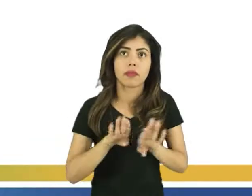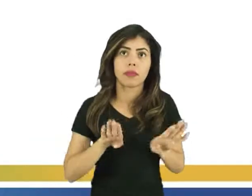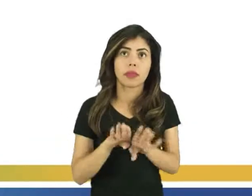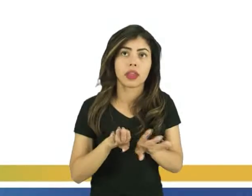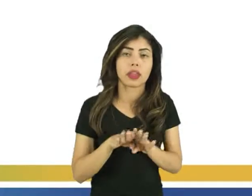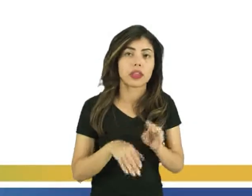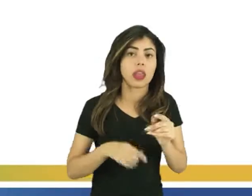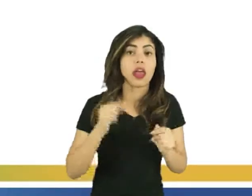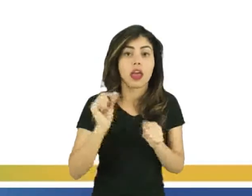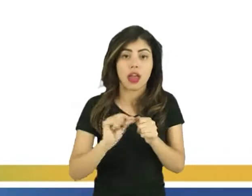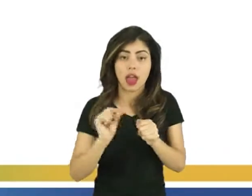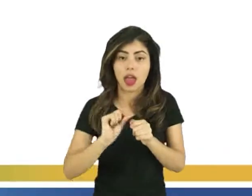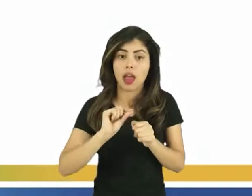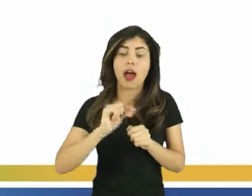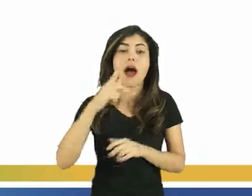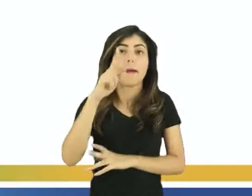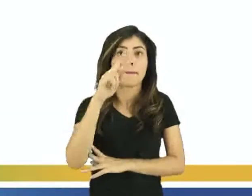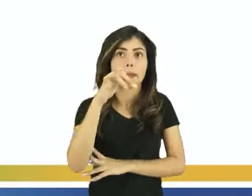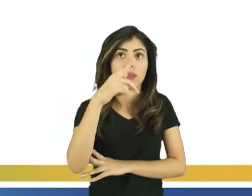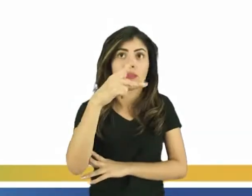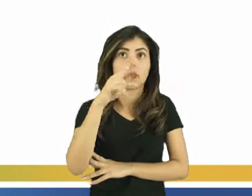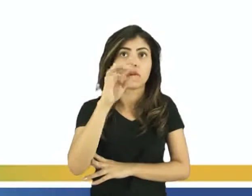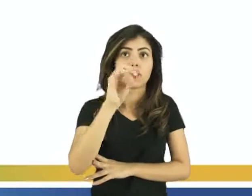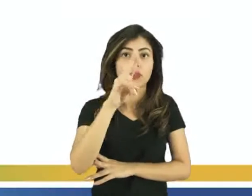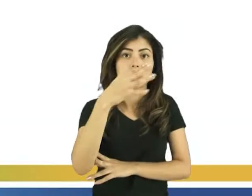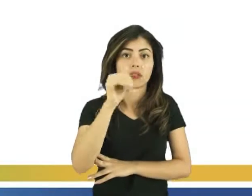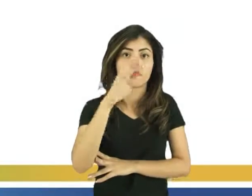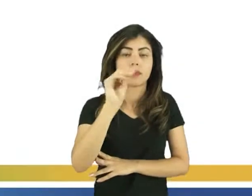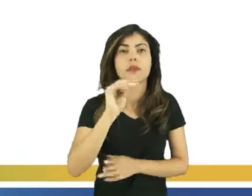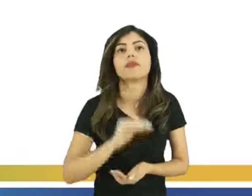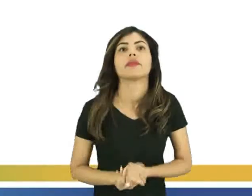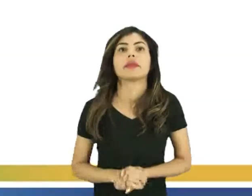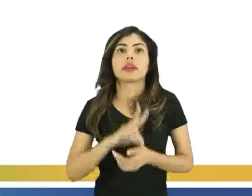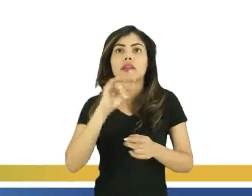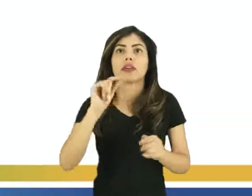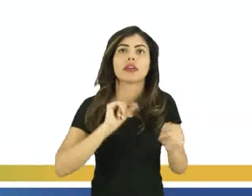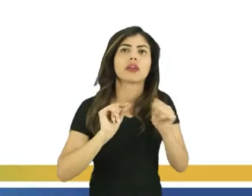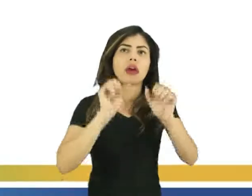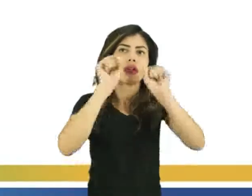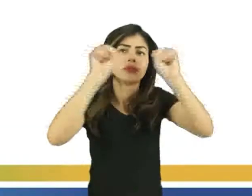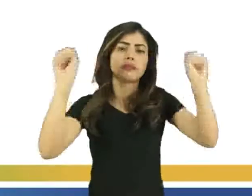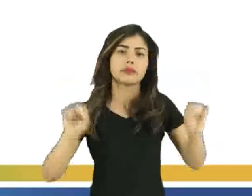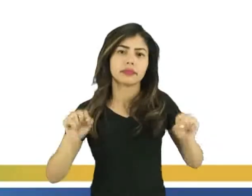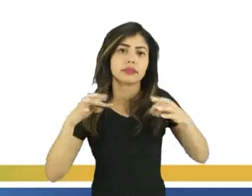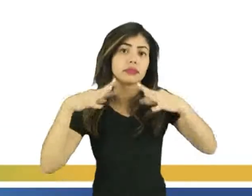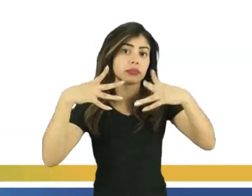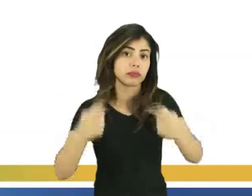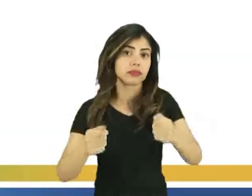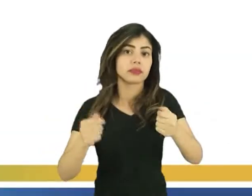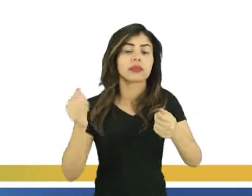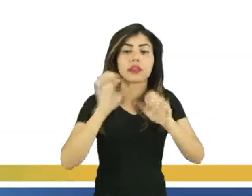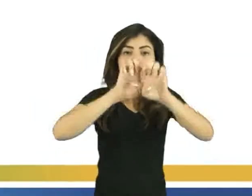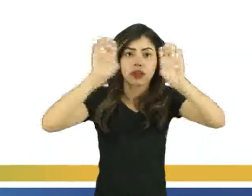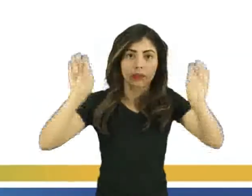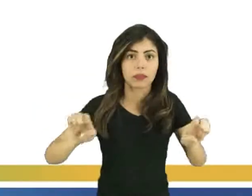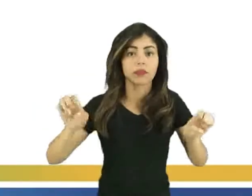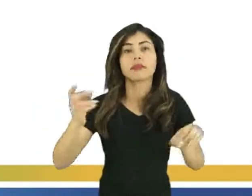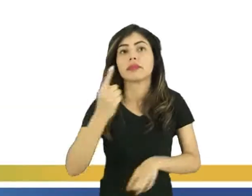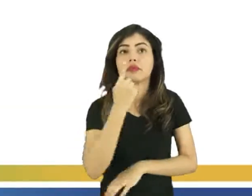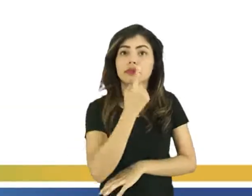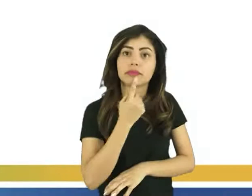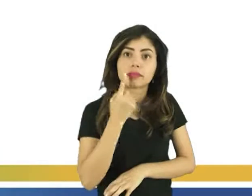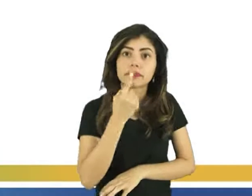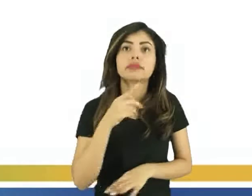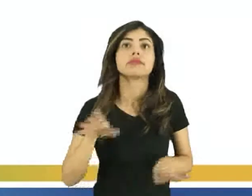dos equinodermos? O sistema digestório é da seguinte forma: eles vão ter um sistema digestório completo, ou seja, com a estrutura da boca para a